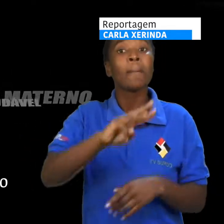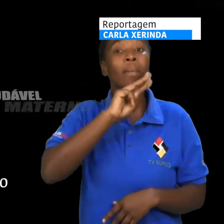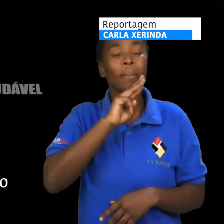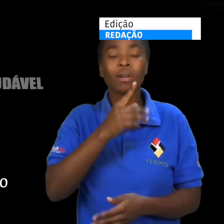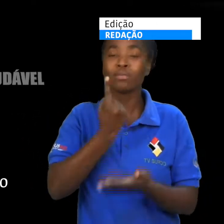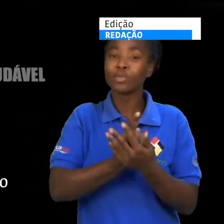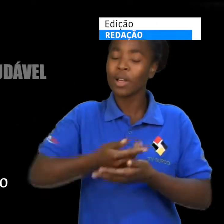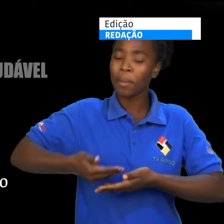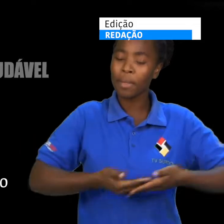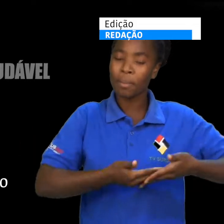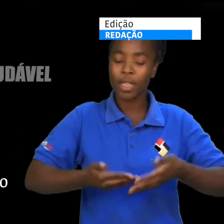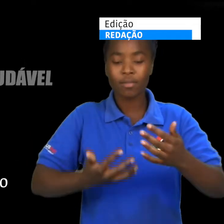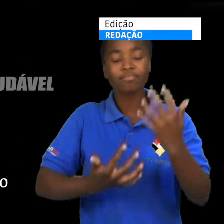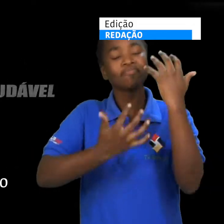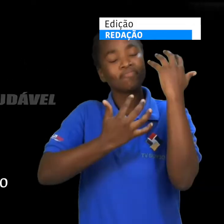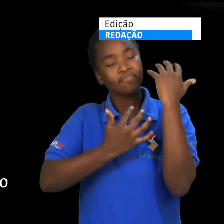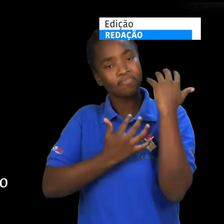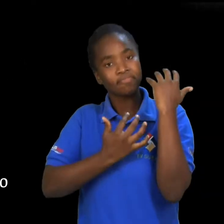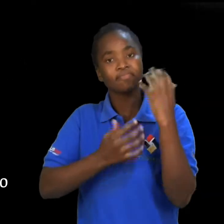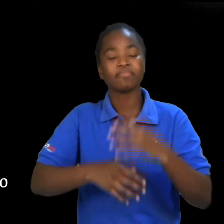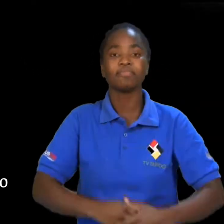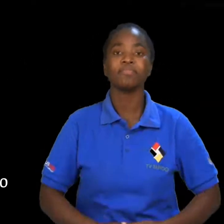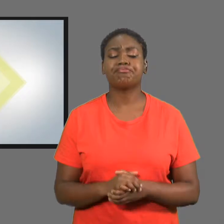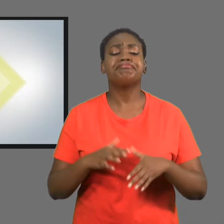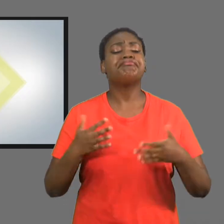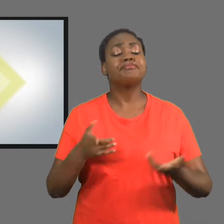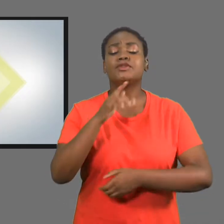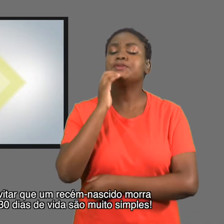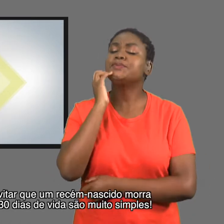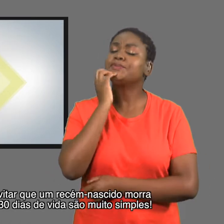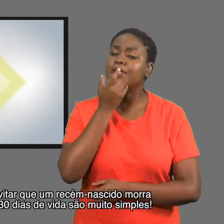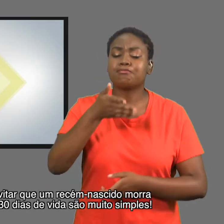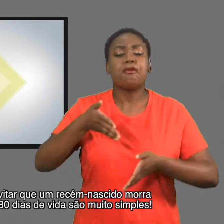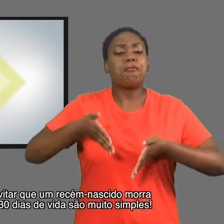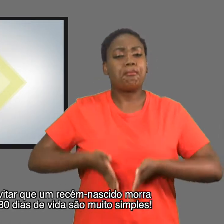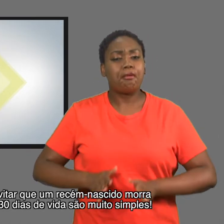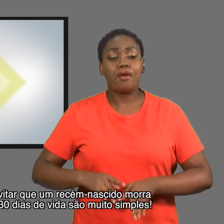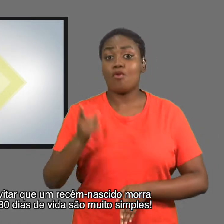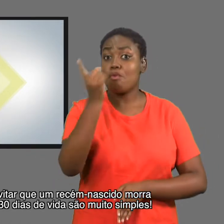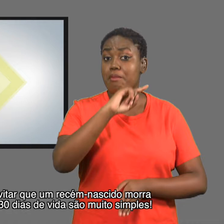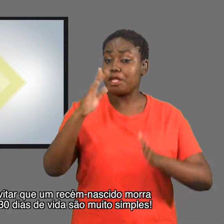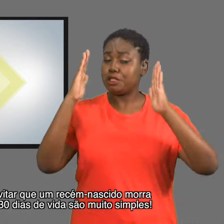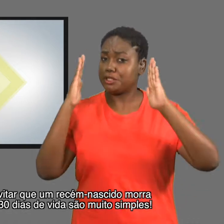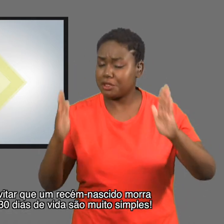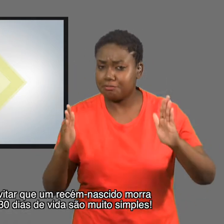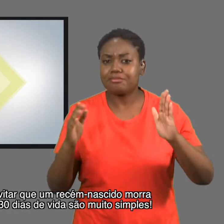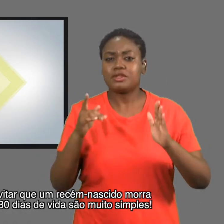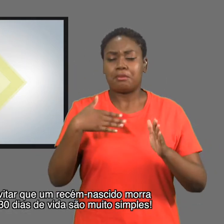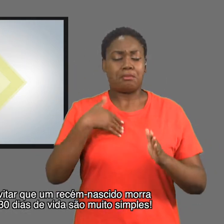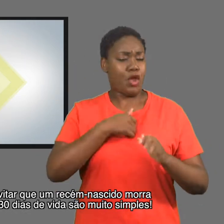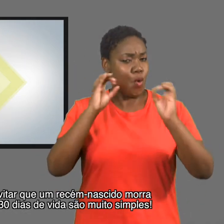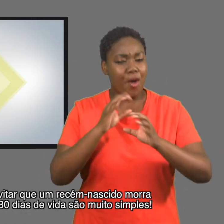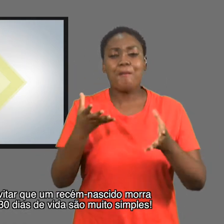bebê, contato pele a pele e uma boa alimentação. Os cuidados para evitar que um recém-nascido